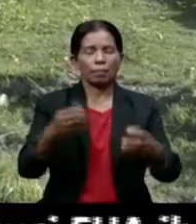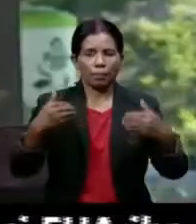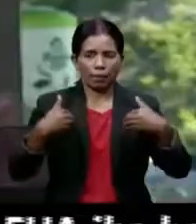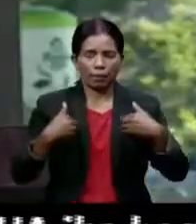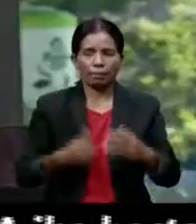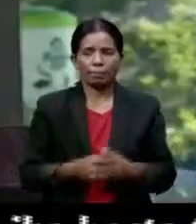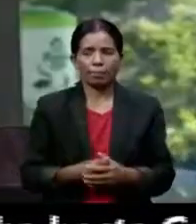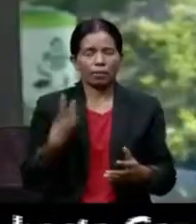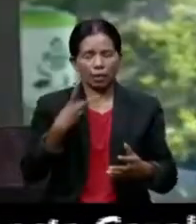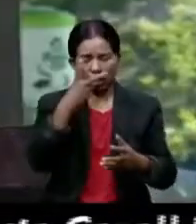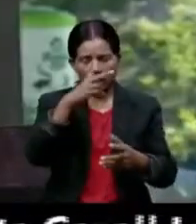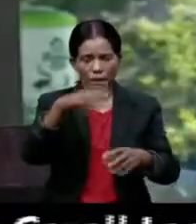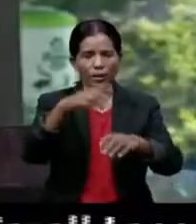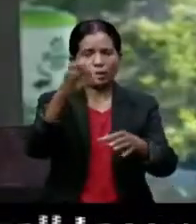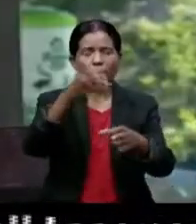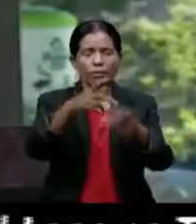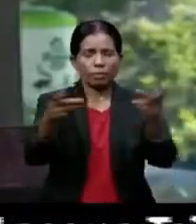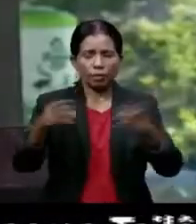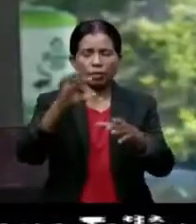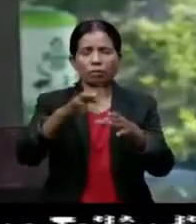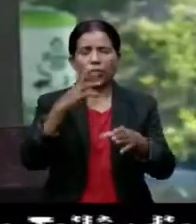Natar barak tem si Timor-Laran, barak